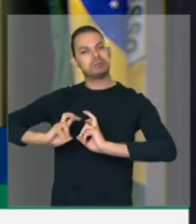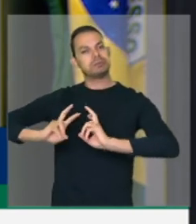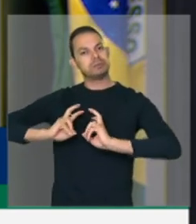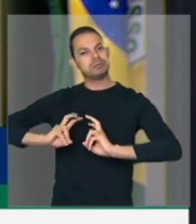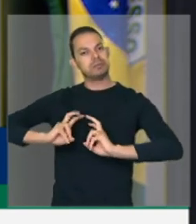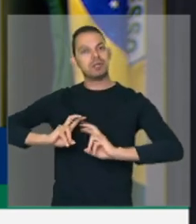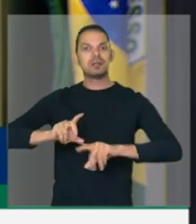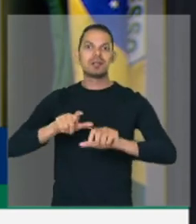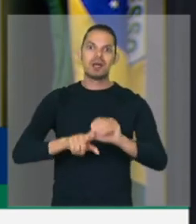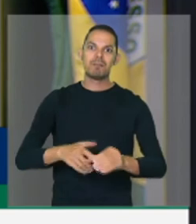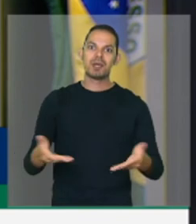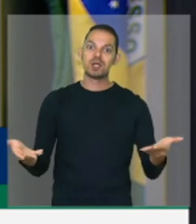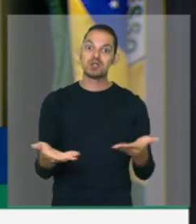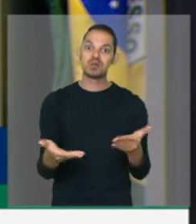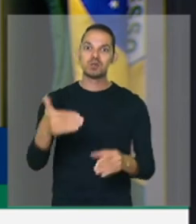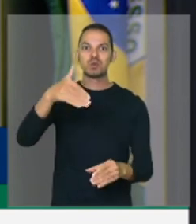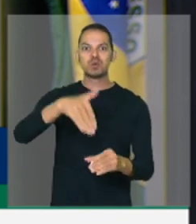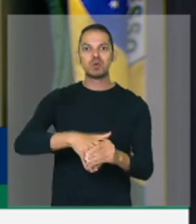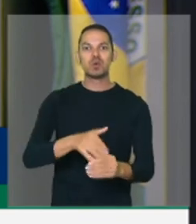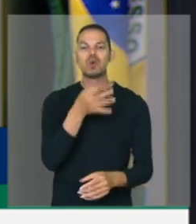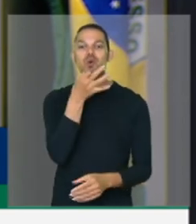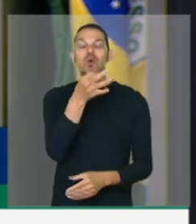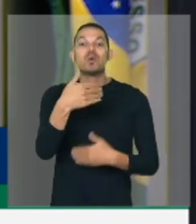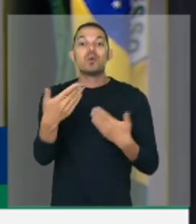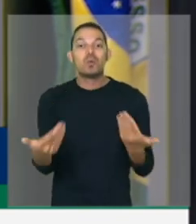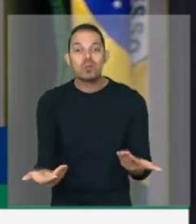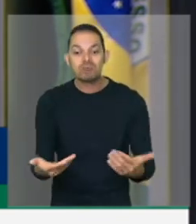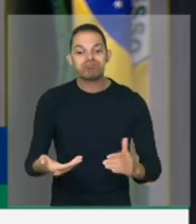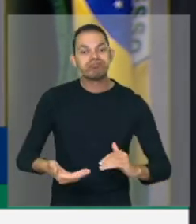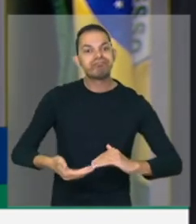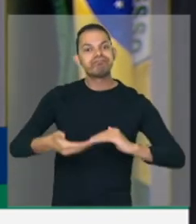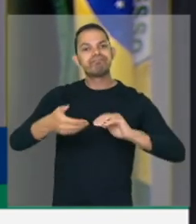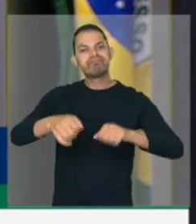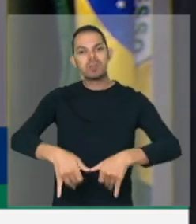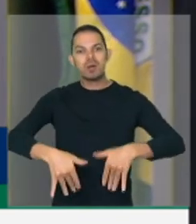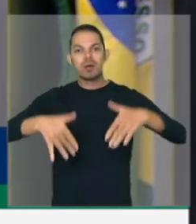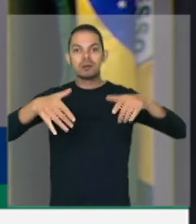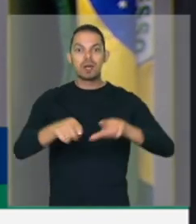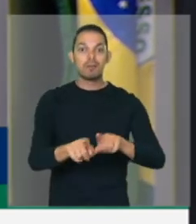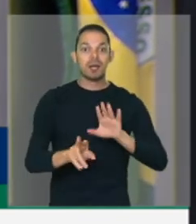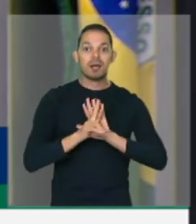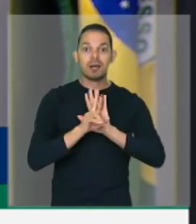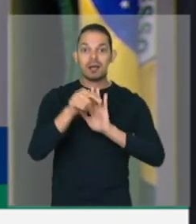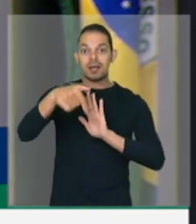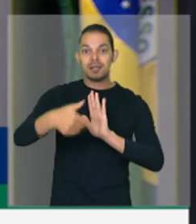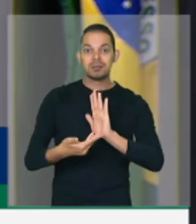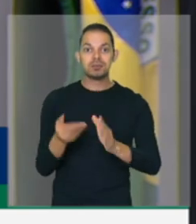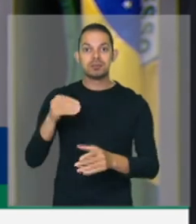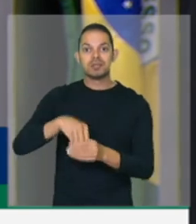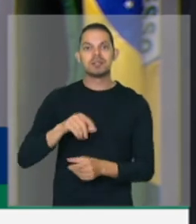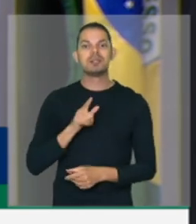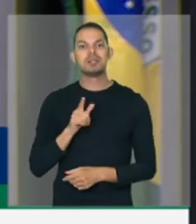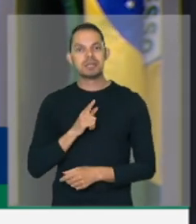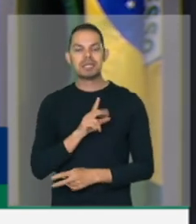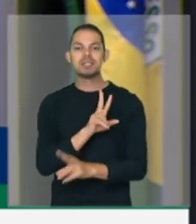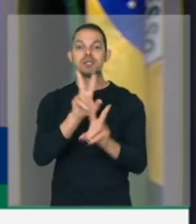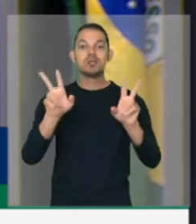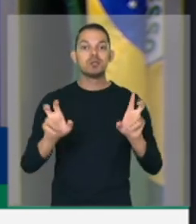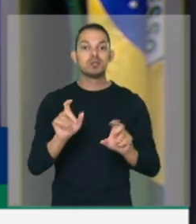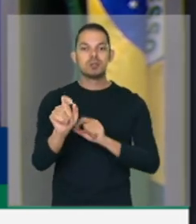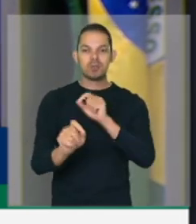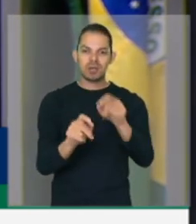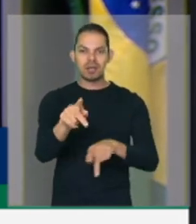maneira como nós vamos nos posicionar em relação a esse parlamento e a representatividade que esse parlamento tem em relação